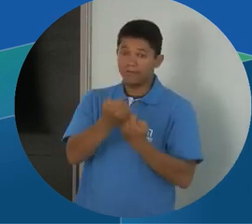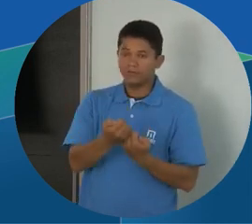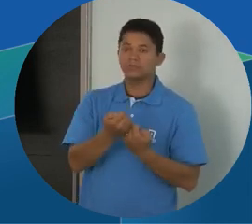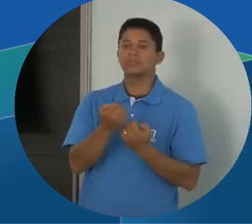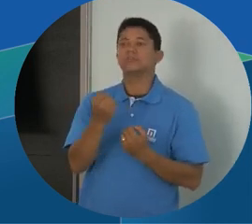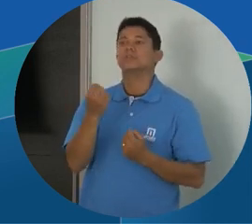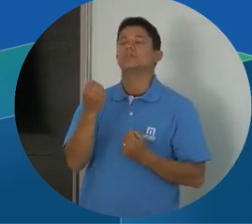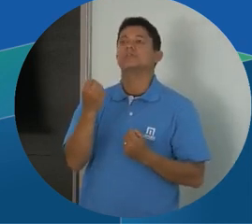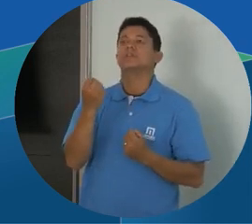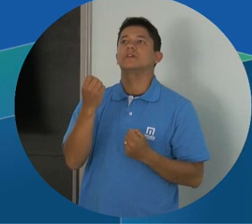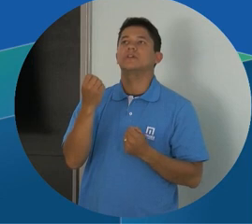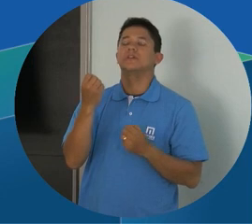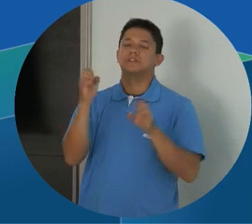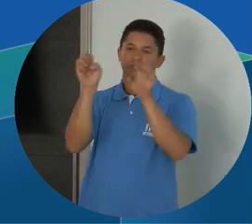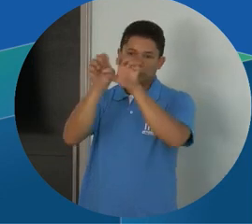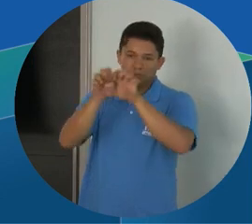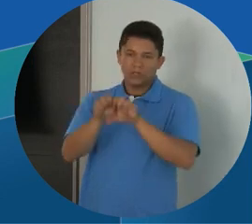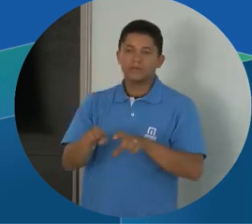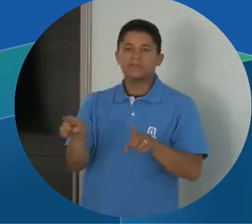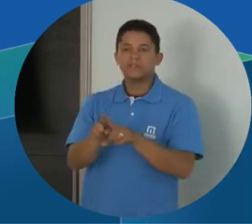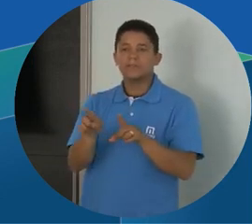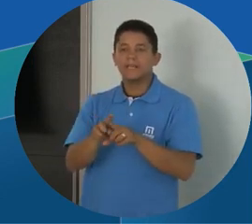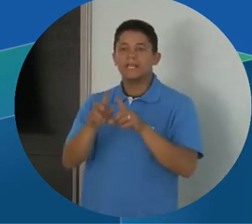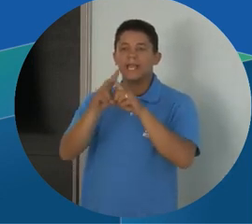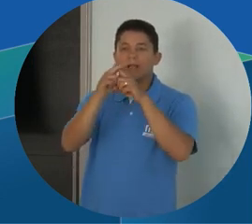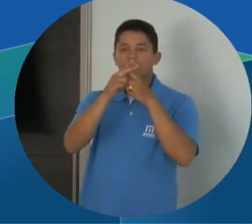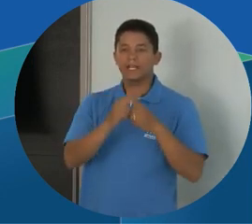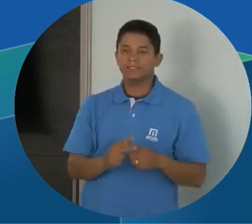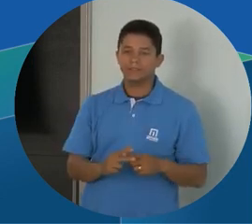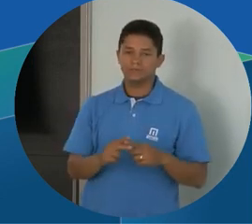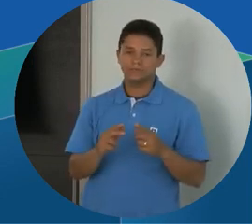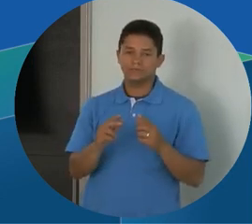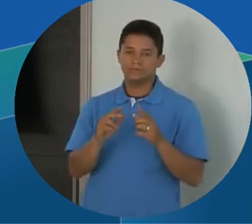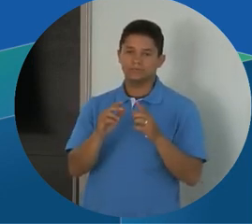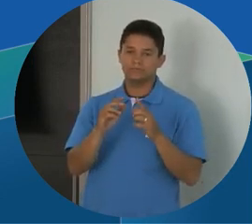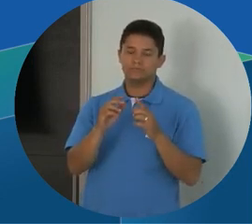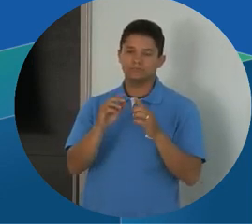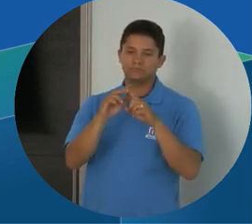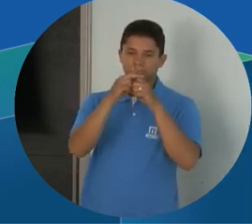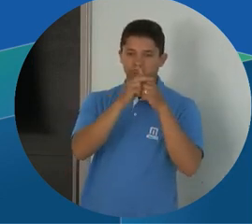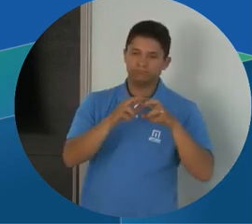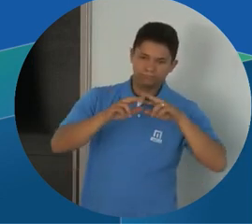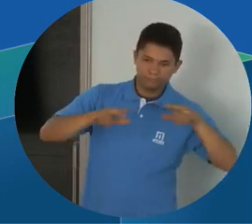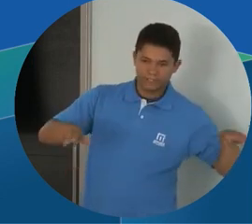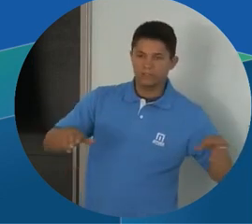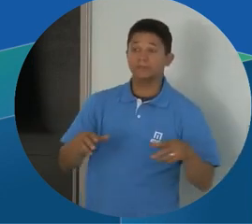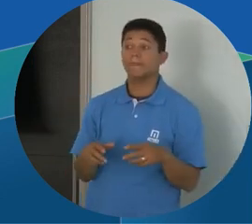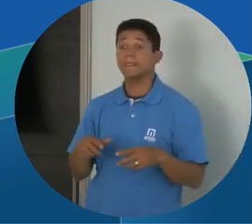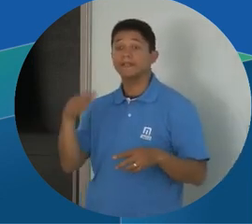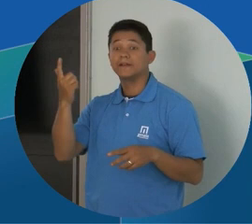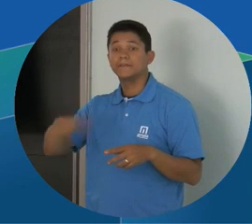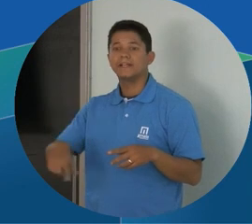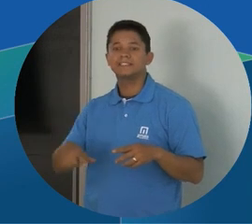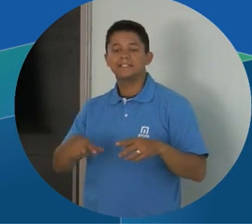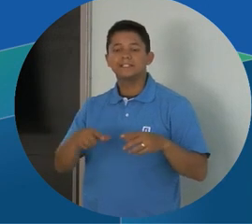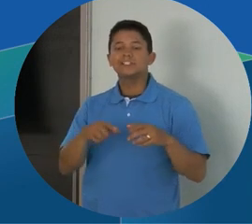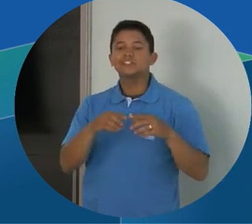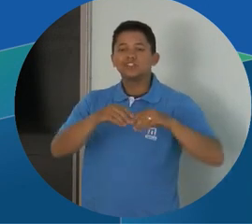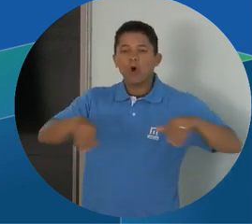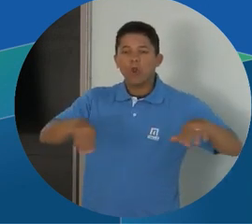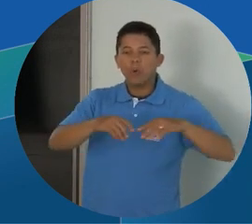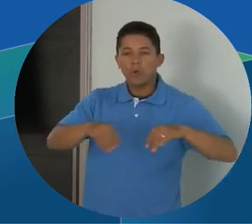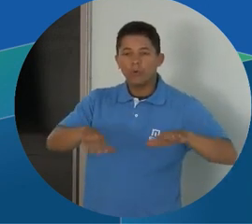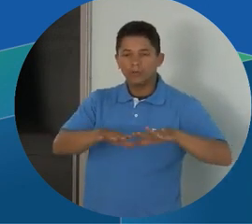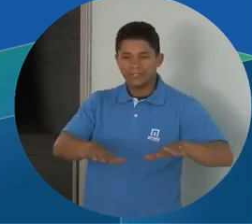recuperação estrutural, injeção de resina para impermeabilização, injeção de resina para preenchimento de vazio, reforço de solo. Estão